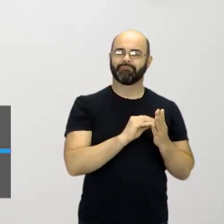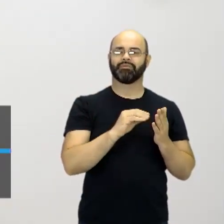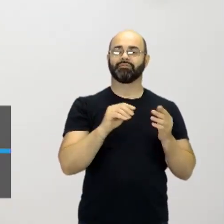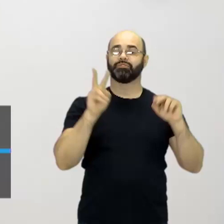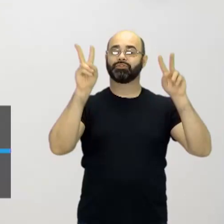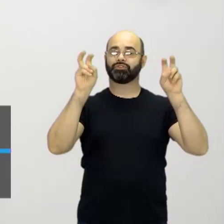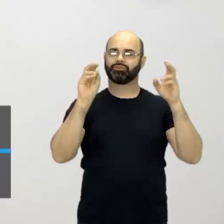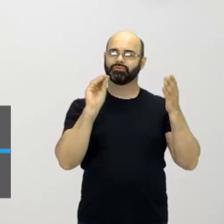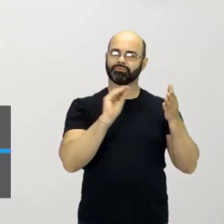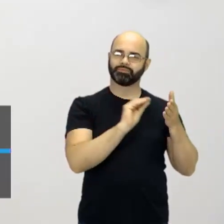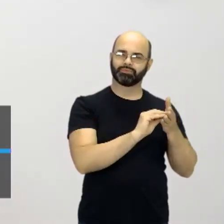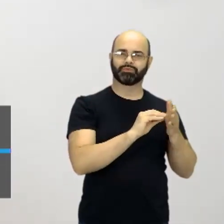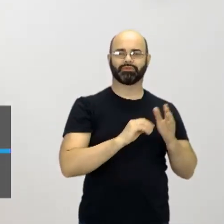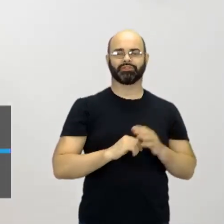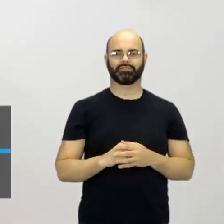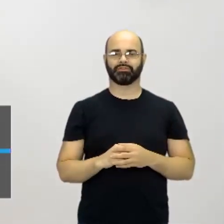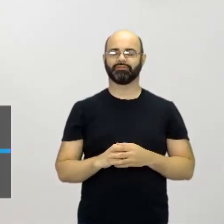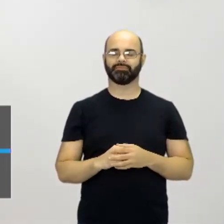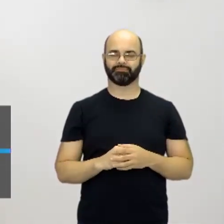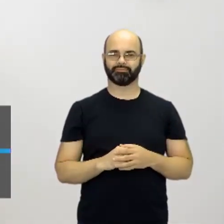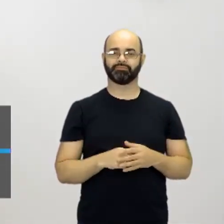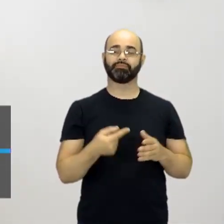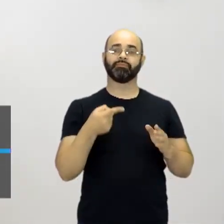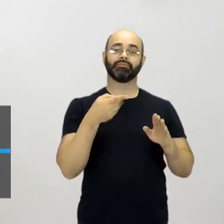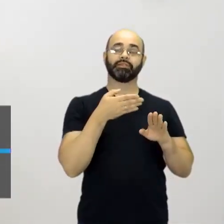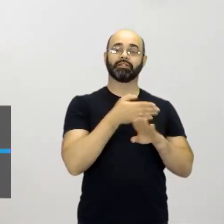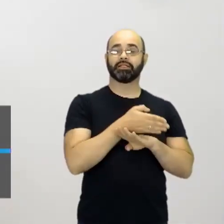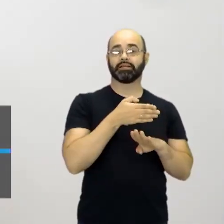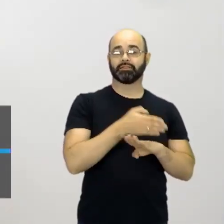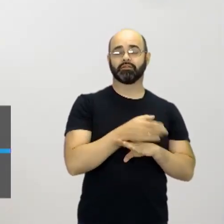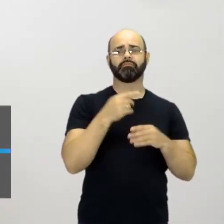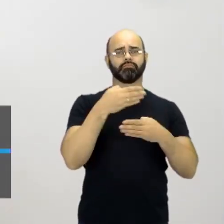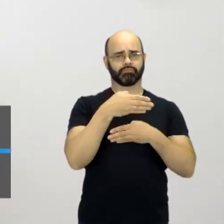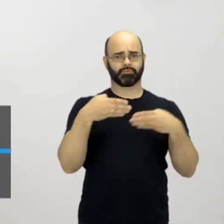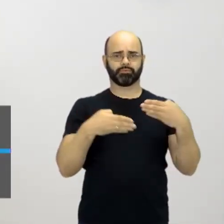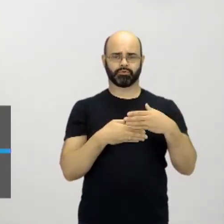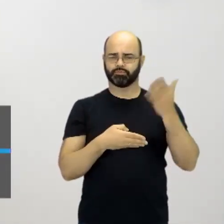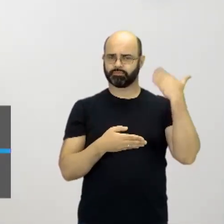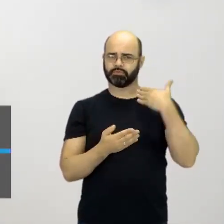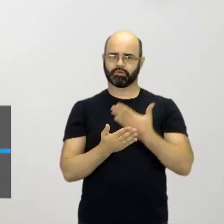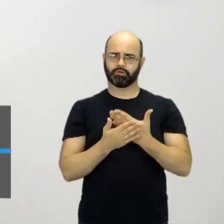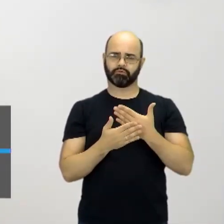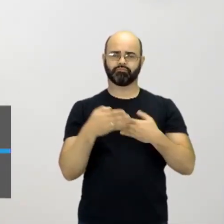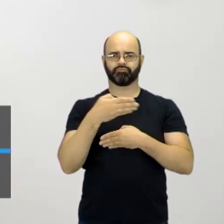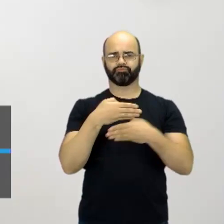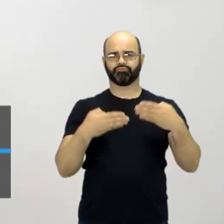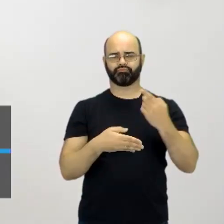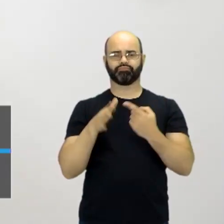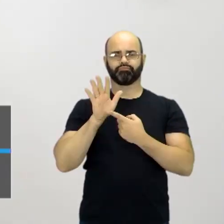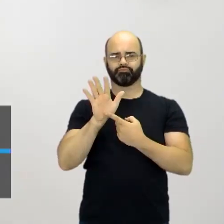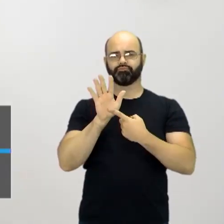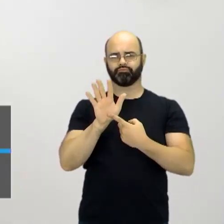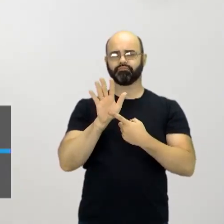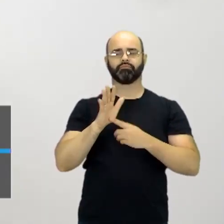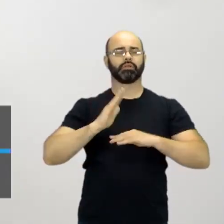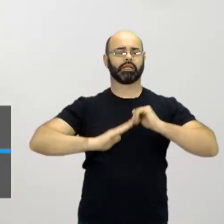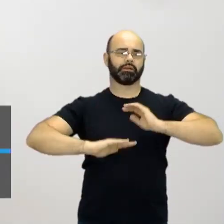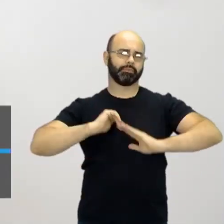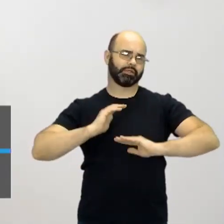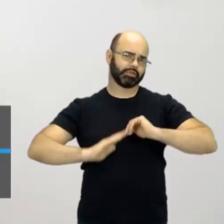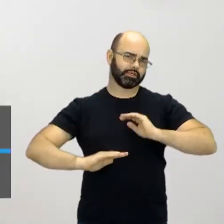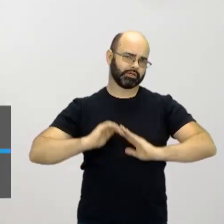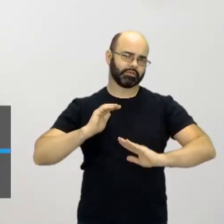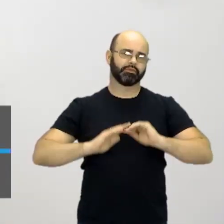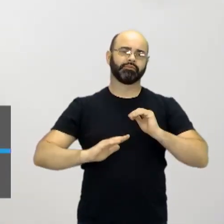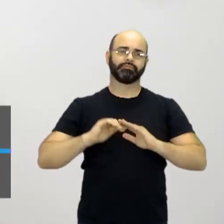o título da aula que você consegue ter acesso aos points né as apresentações que nós fizemos lá tem habilidade também que